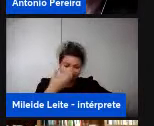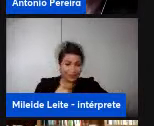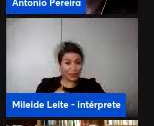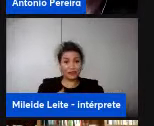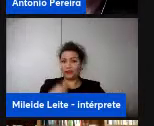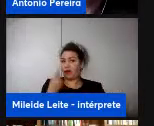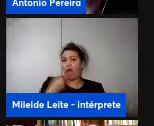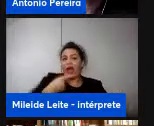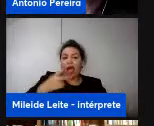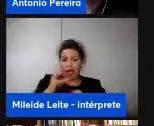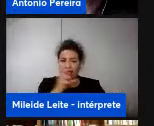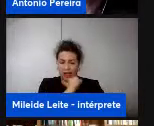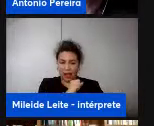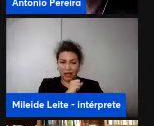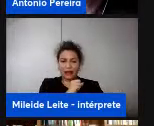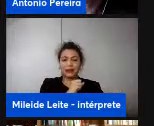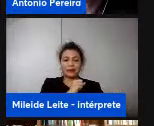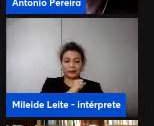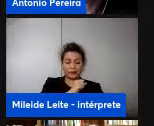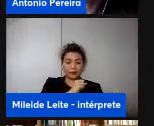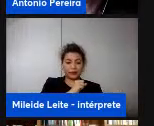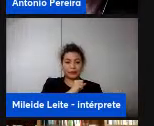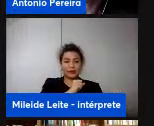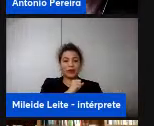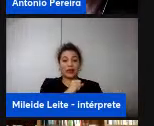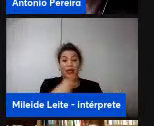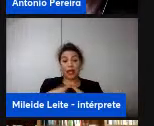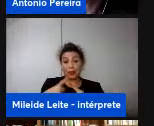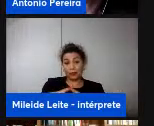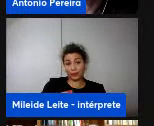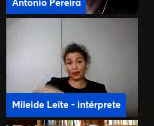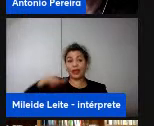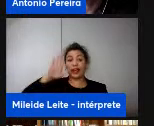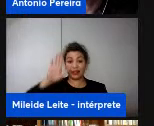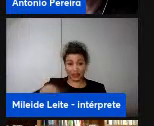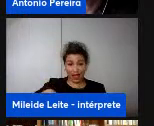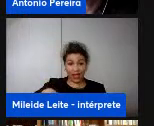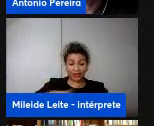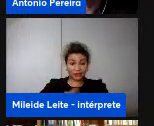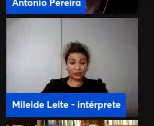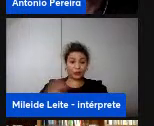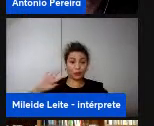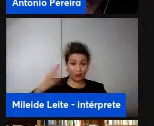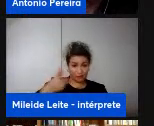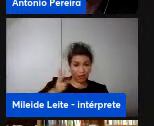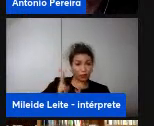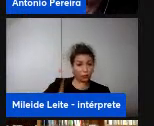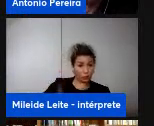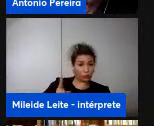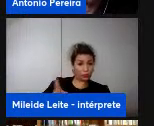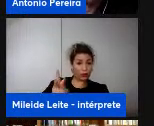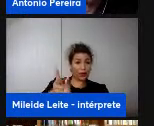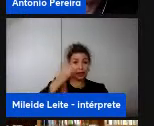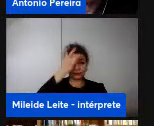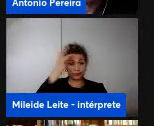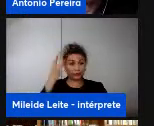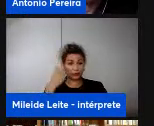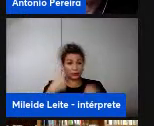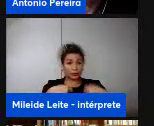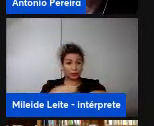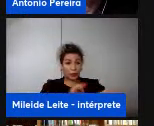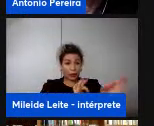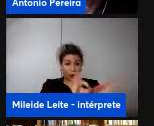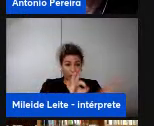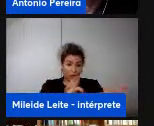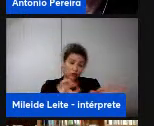aqui, então. Não, que à tarde, né, o evento segue, né, então as pessoas têm que se organizar só por